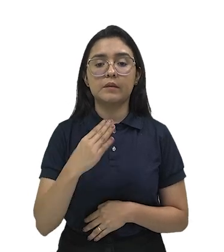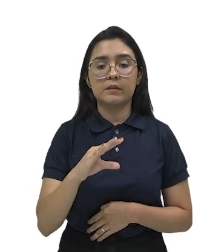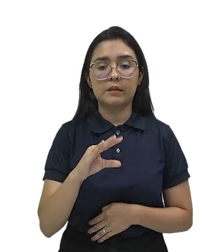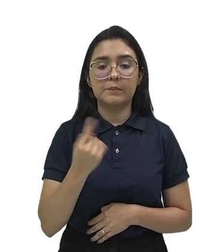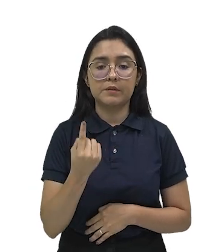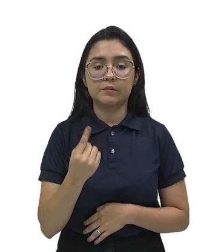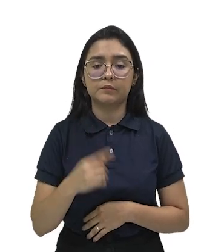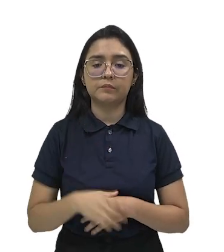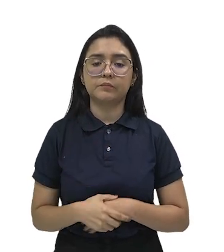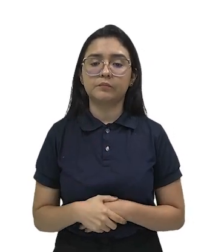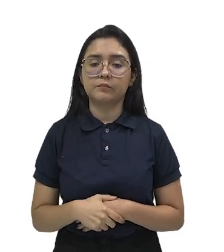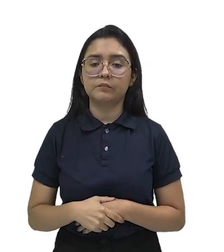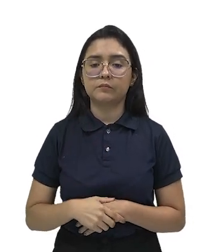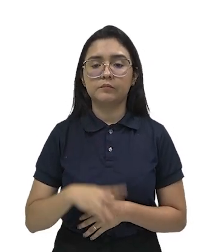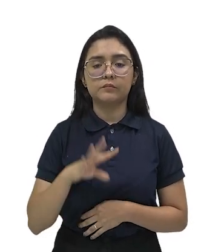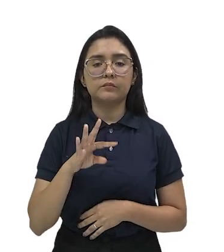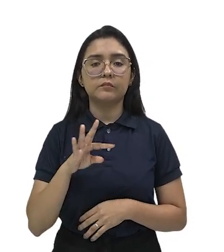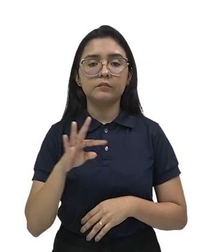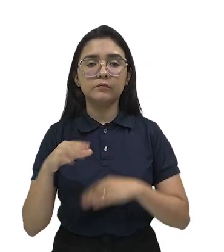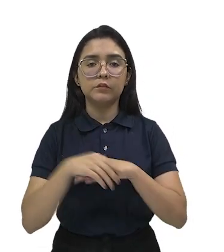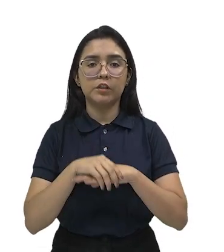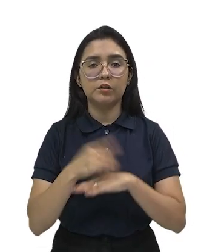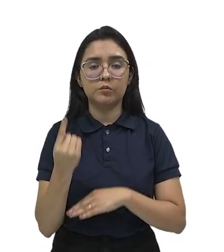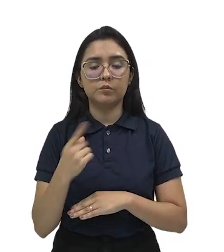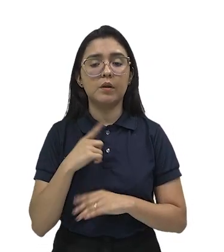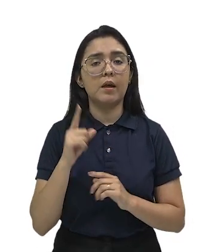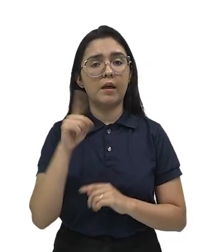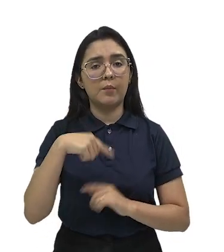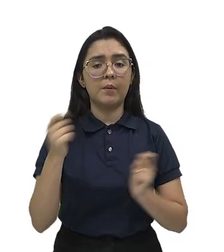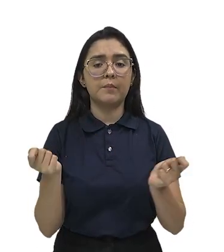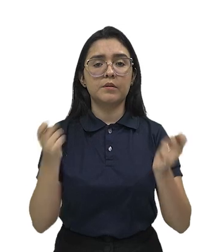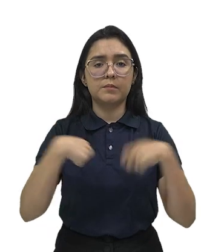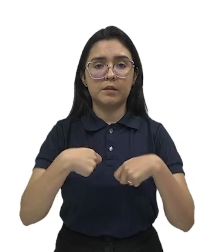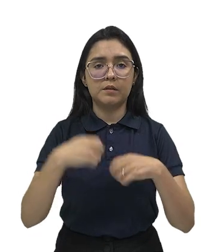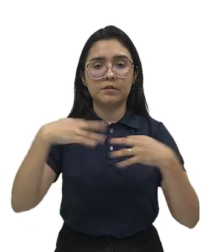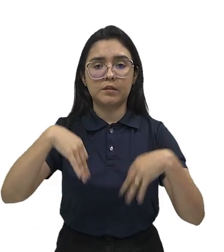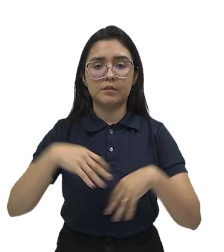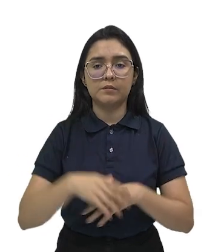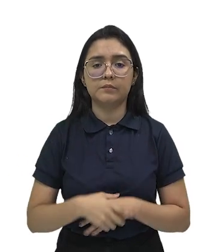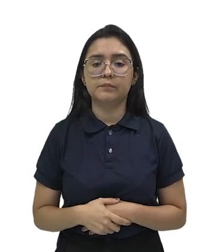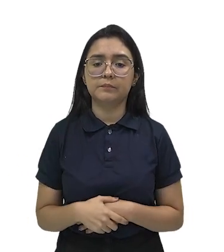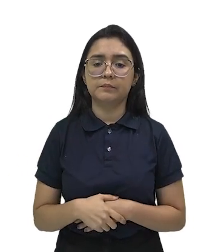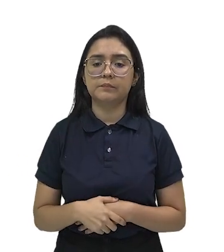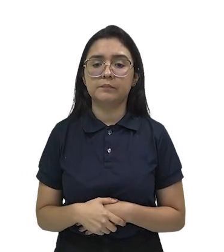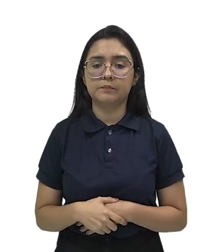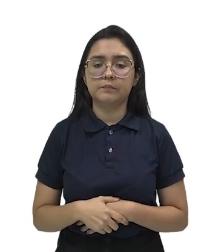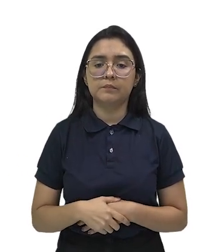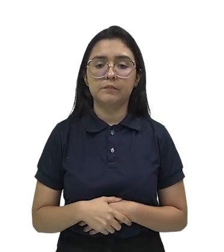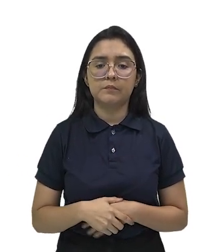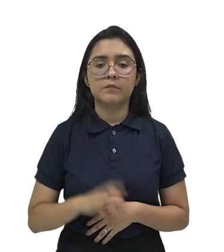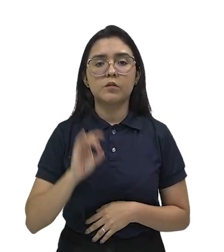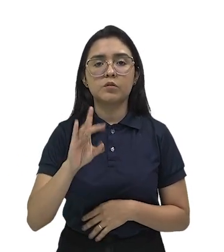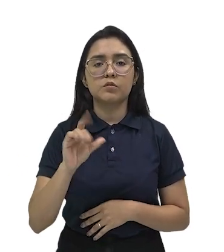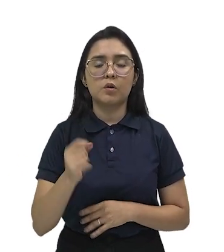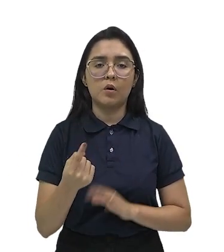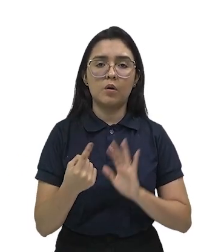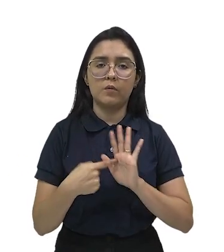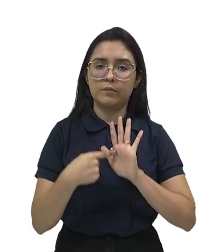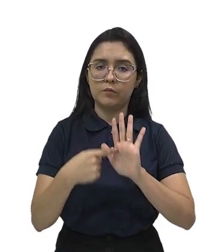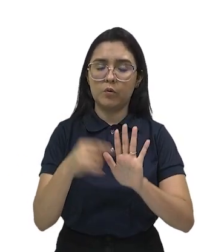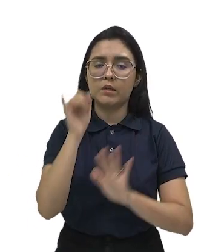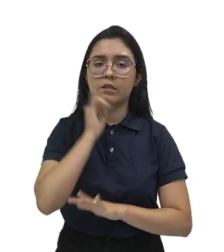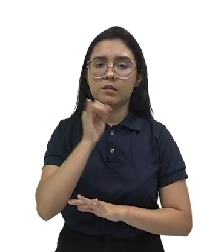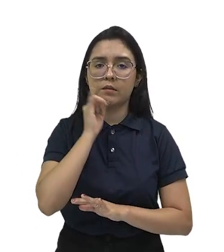camisa 1, tênis 1, olha, já era uma possibilidade. Certo? Aqui, somente uma amostrinha,